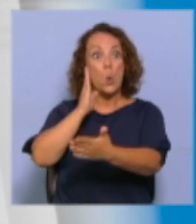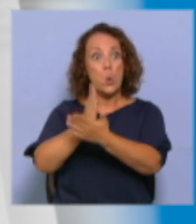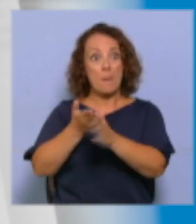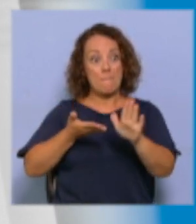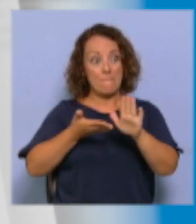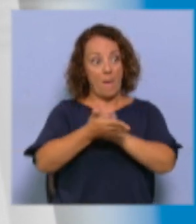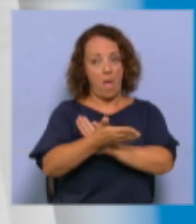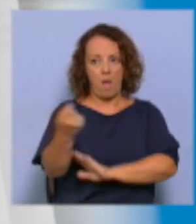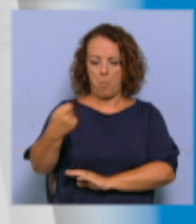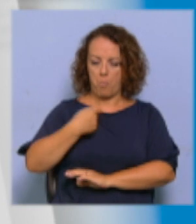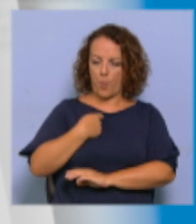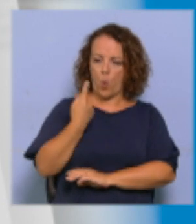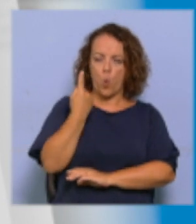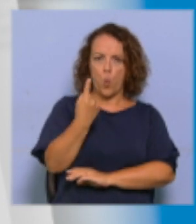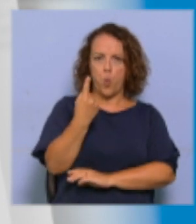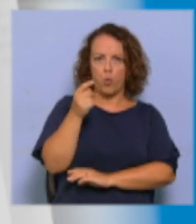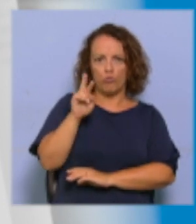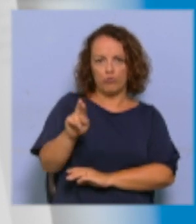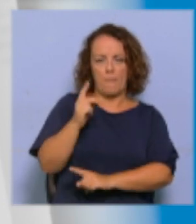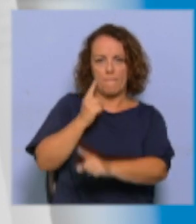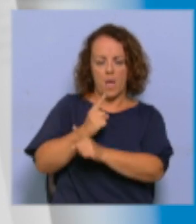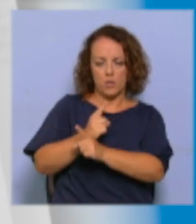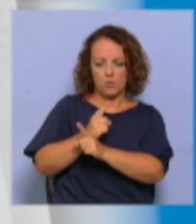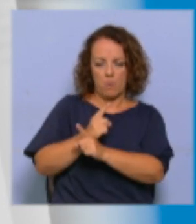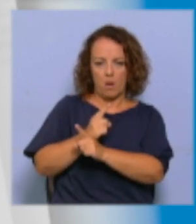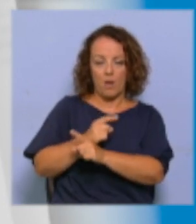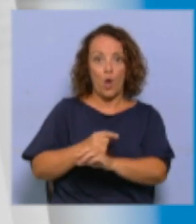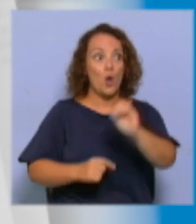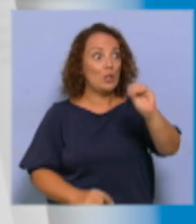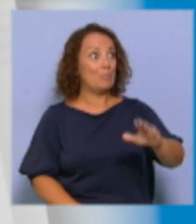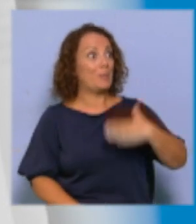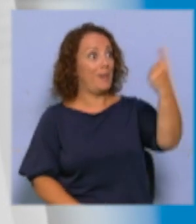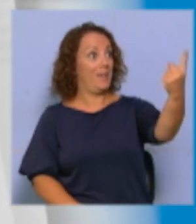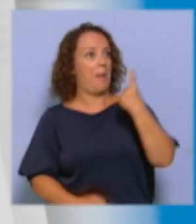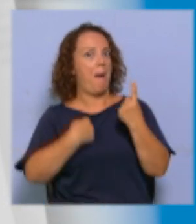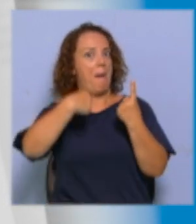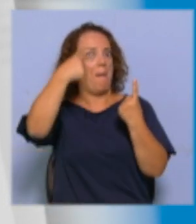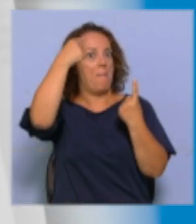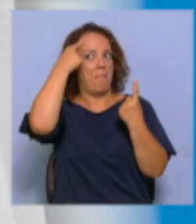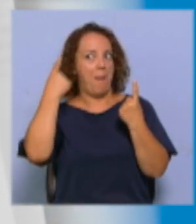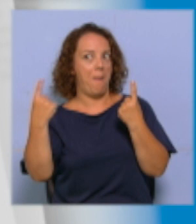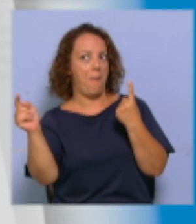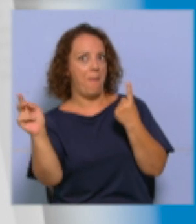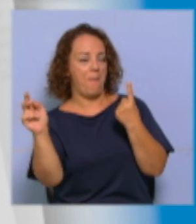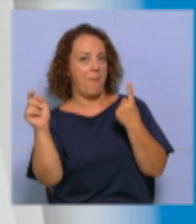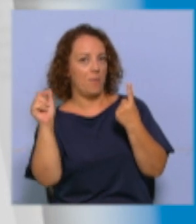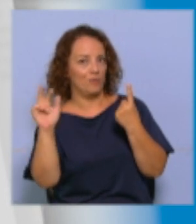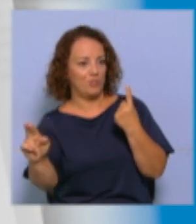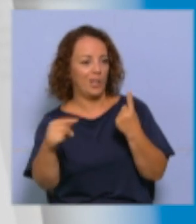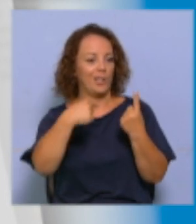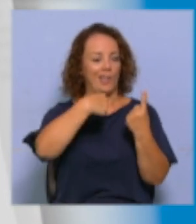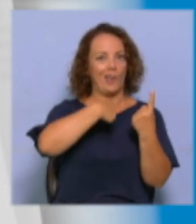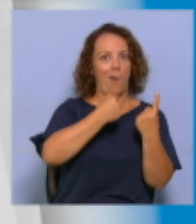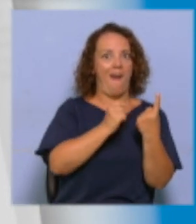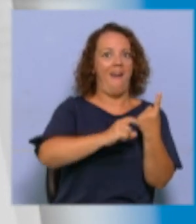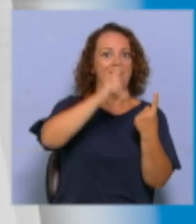1 denário cada um. Quando vieram os primeiros, julgaram que iam receber mais, mas receberam também 1